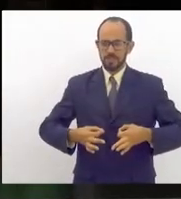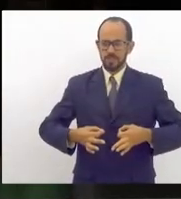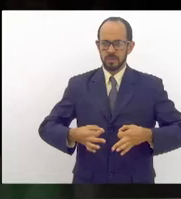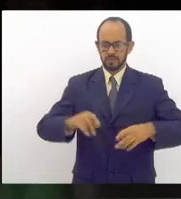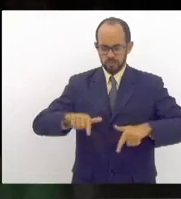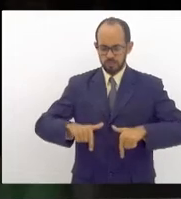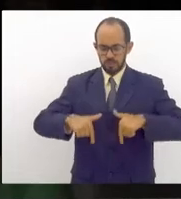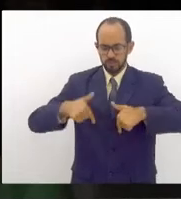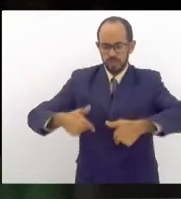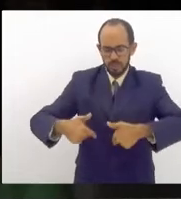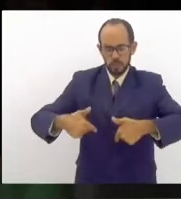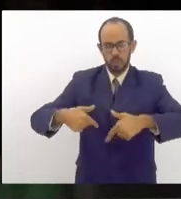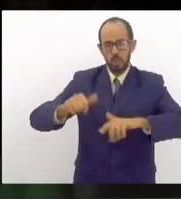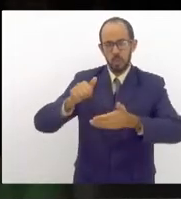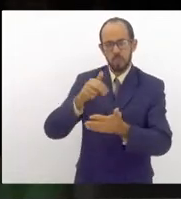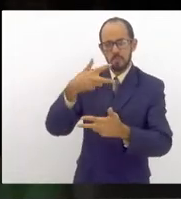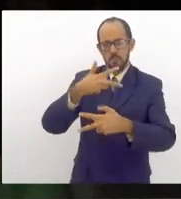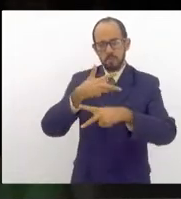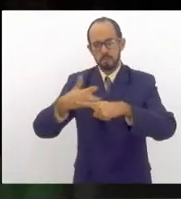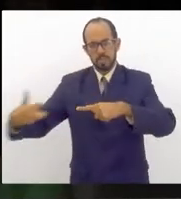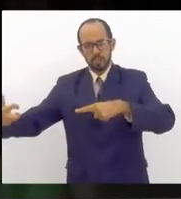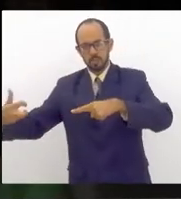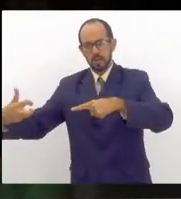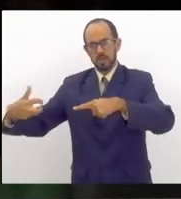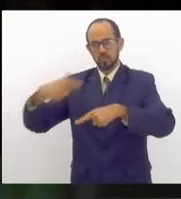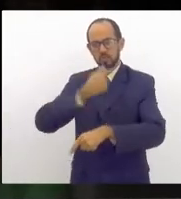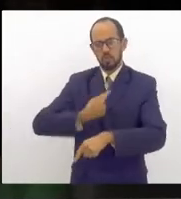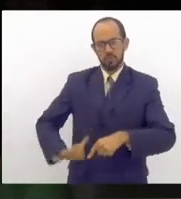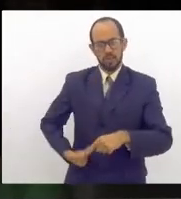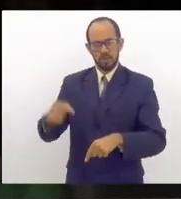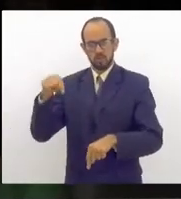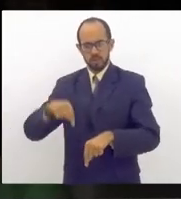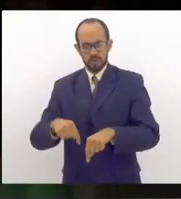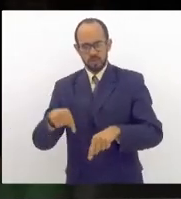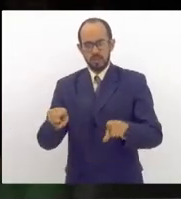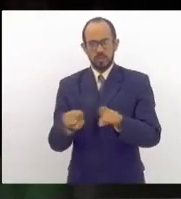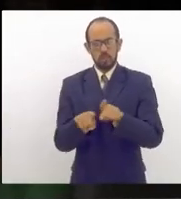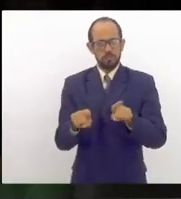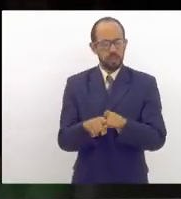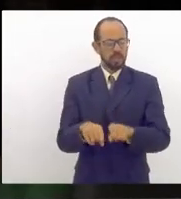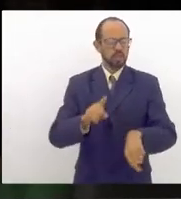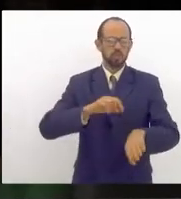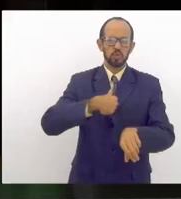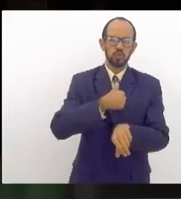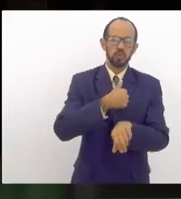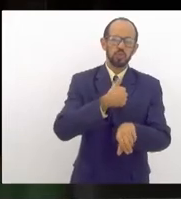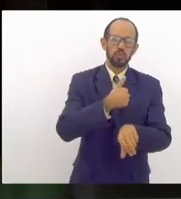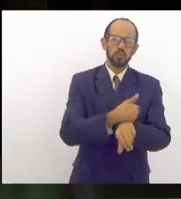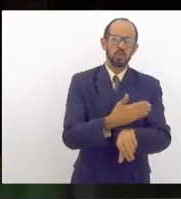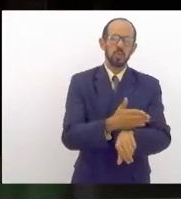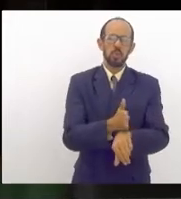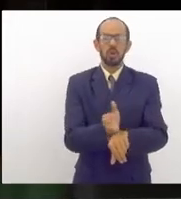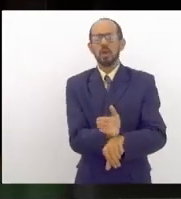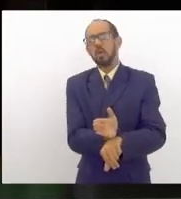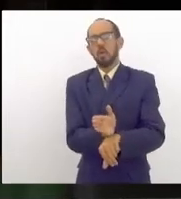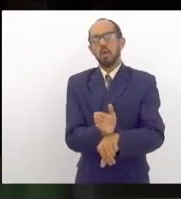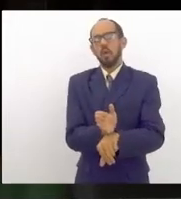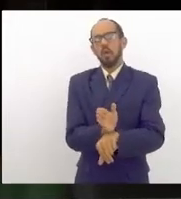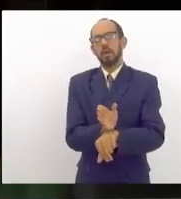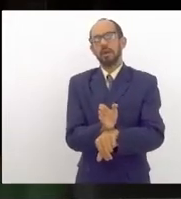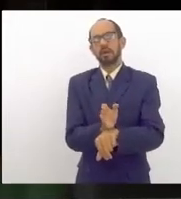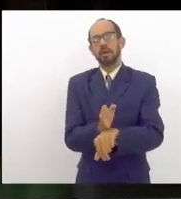impeachment de um governador nessa casa como a gente se colocou durante toda a discussão do regime de recuperação fiscal